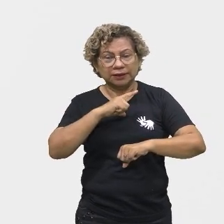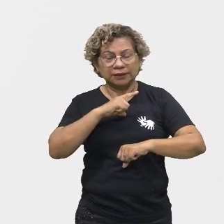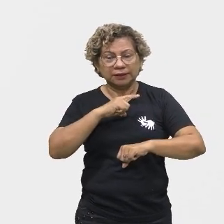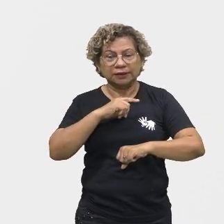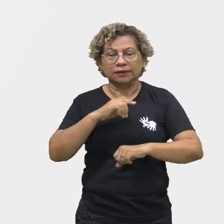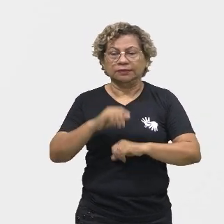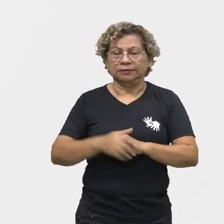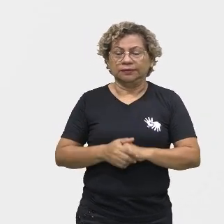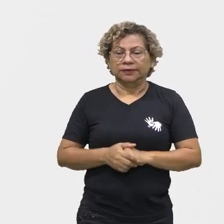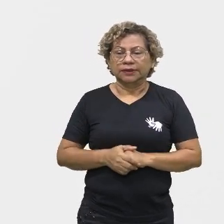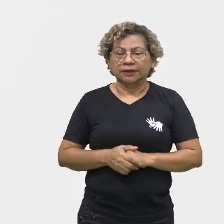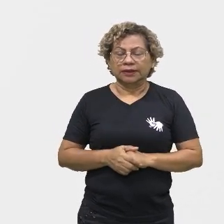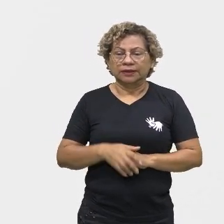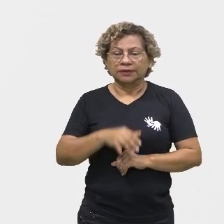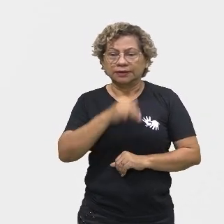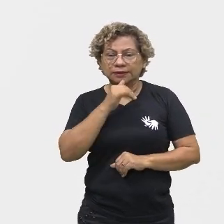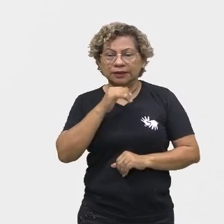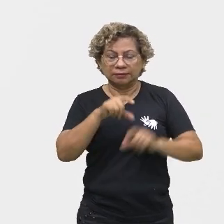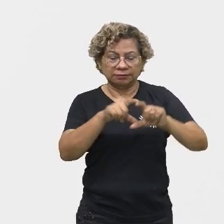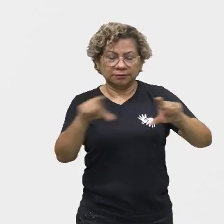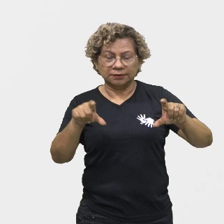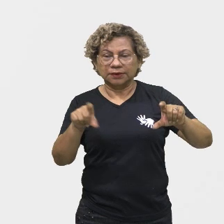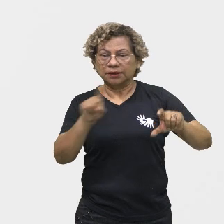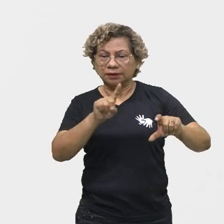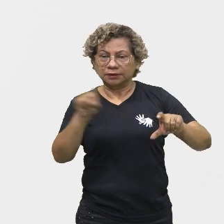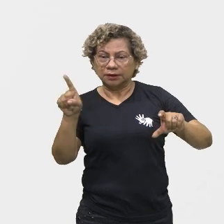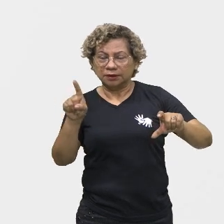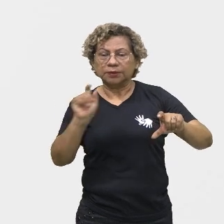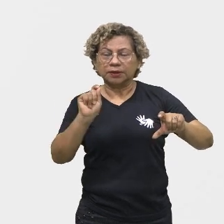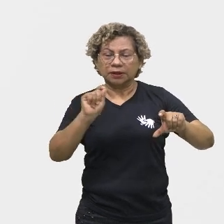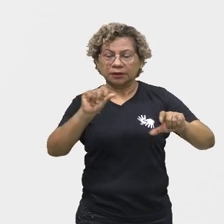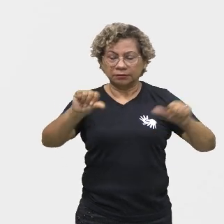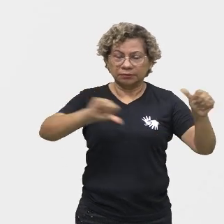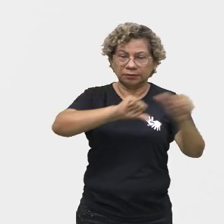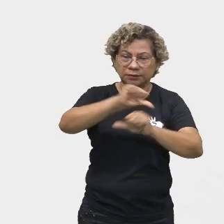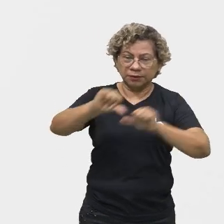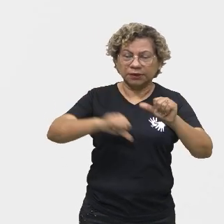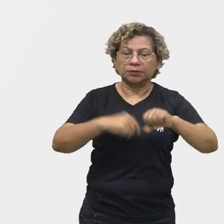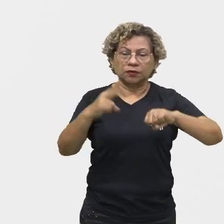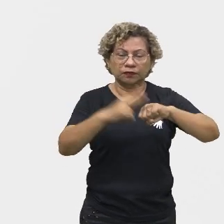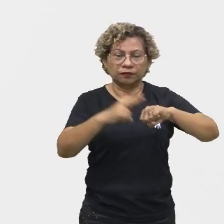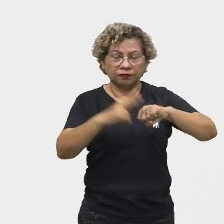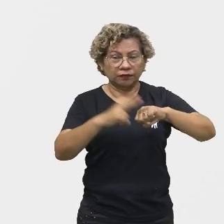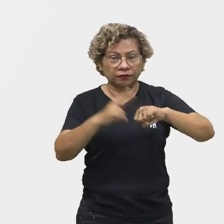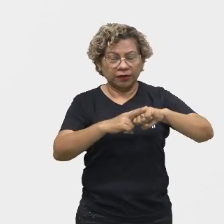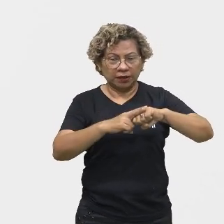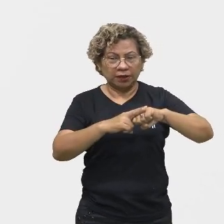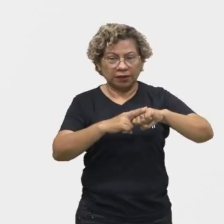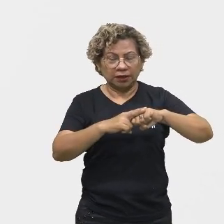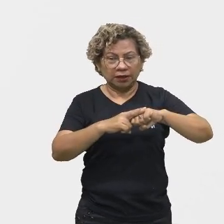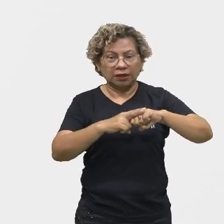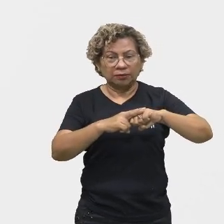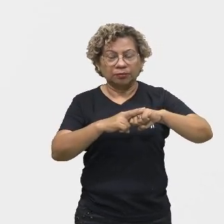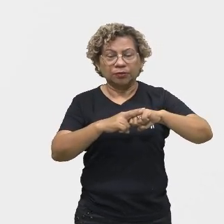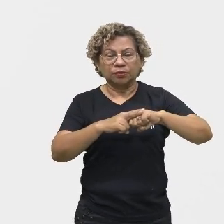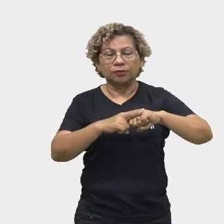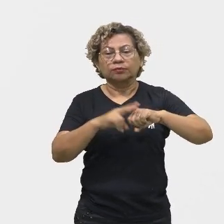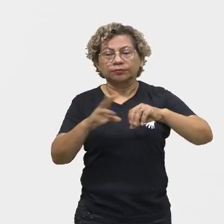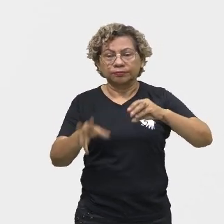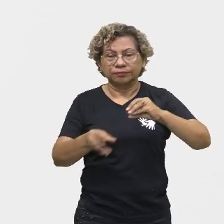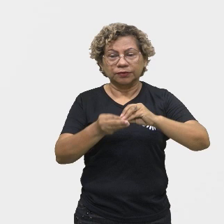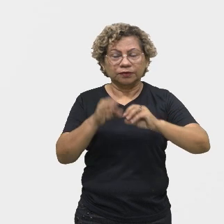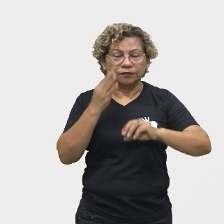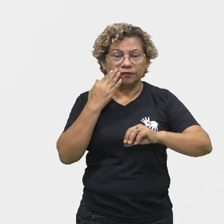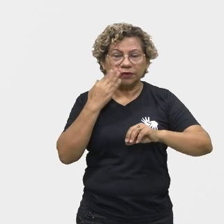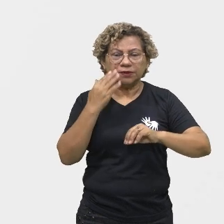forma negativa, por exemplo, quem faz a alteração é sempre o verbo auxiliar. O verbo principal não altera nada. Olha